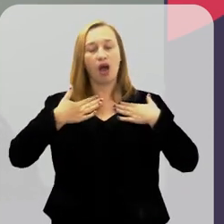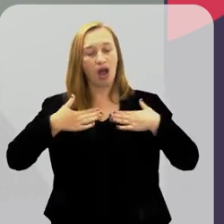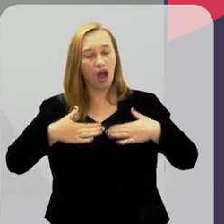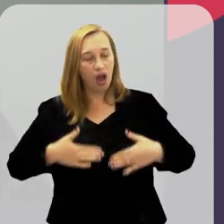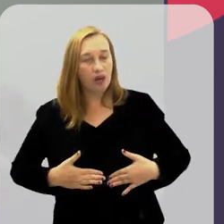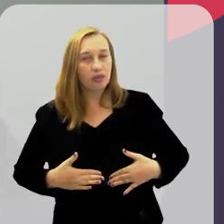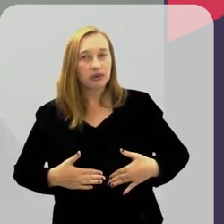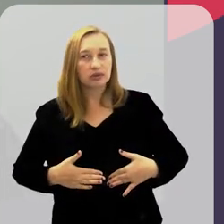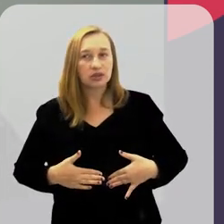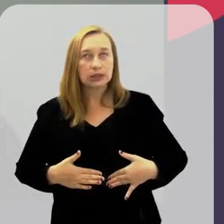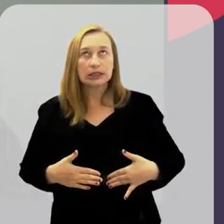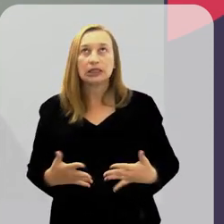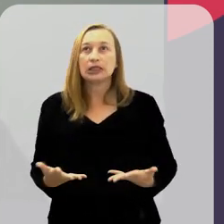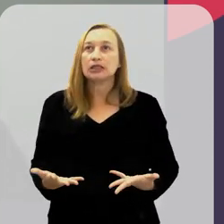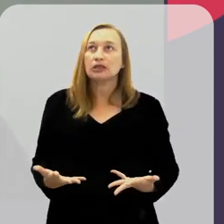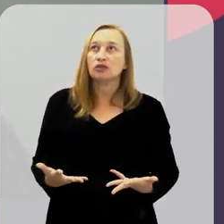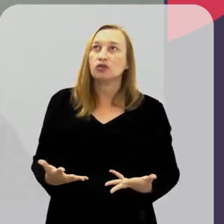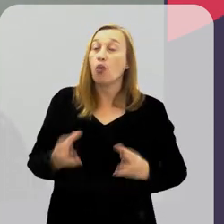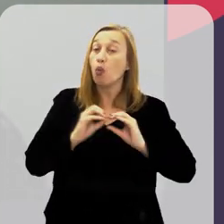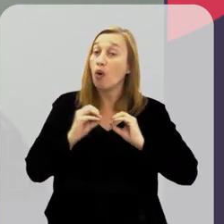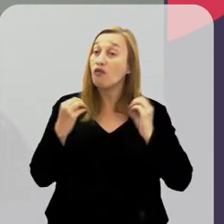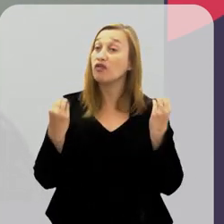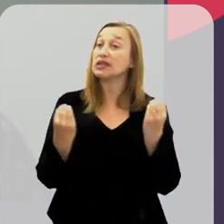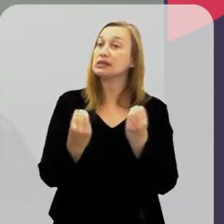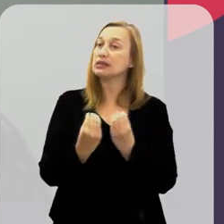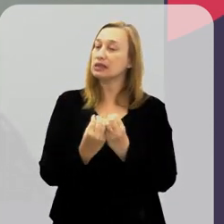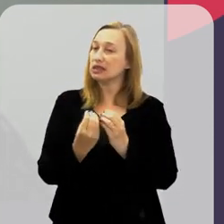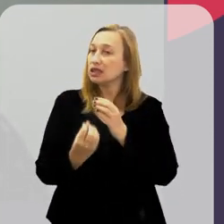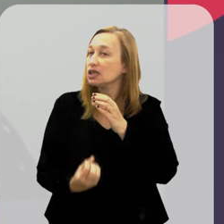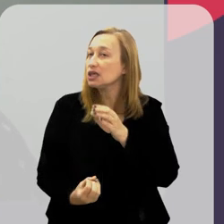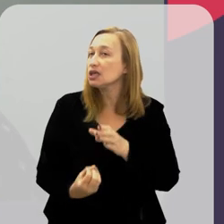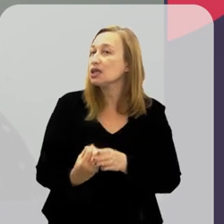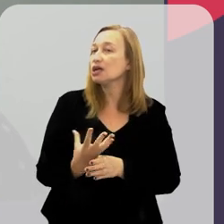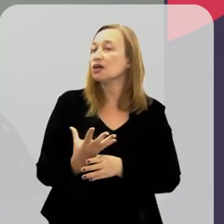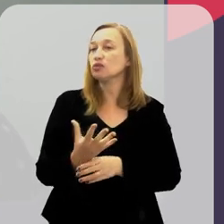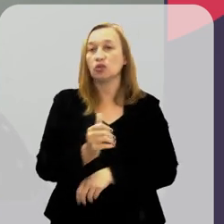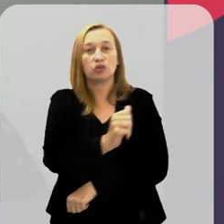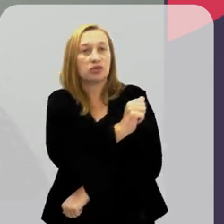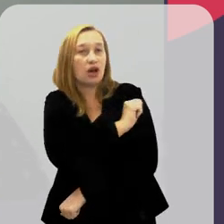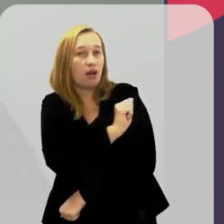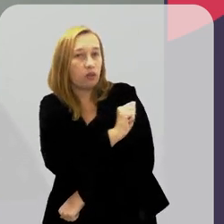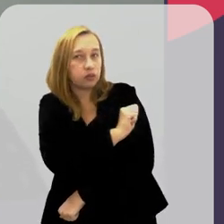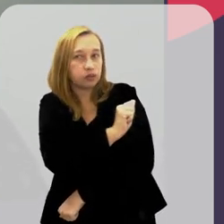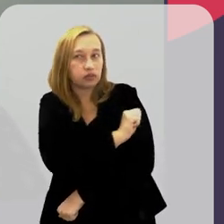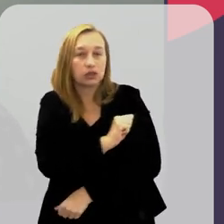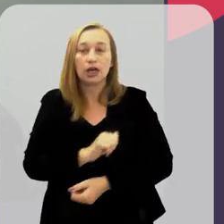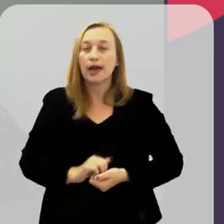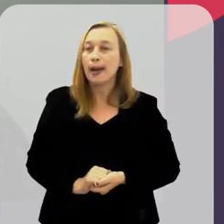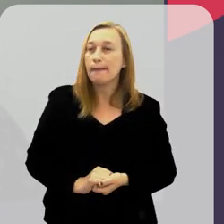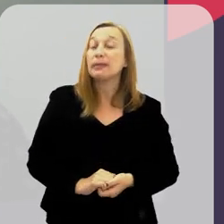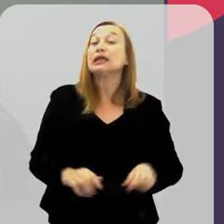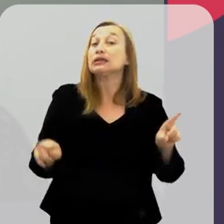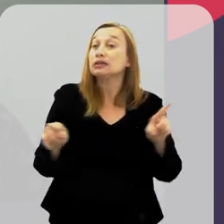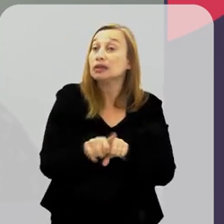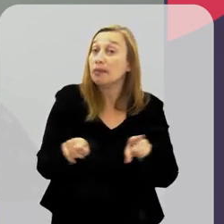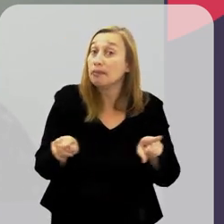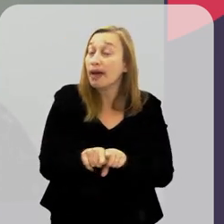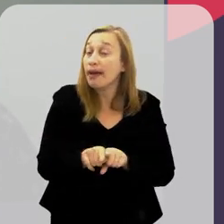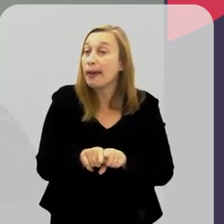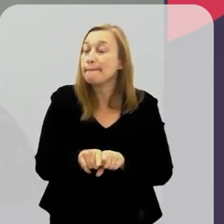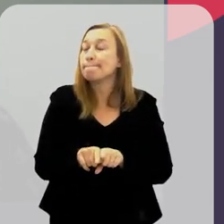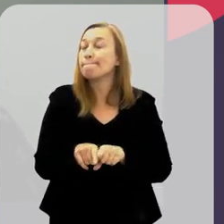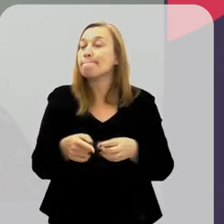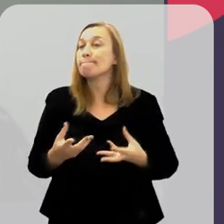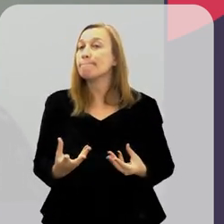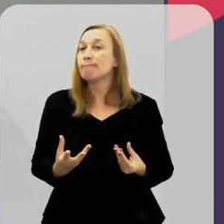tal. Isso foi uma oficina que nós fazíamos com os alunos. E